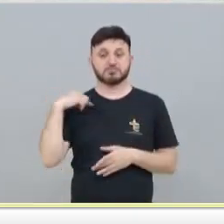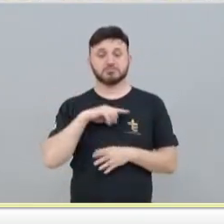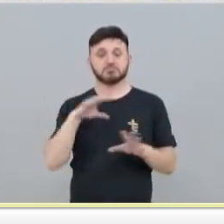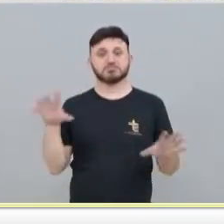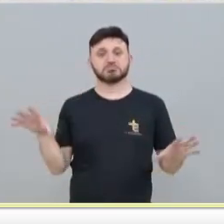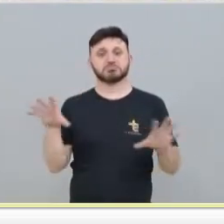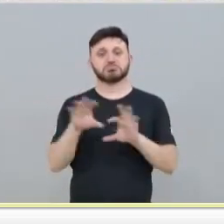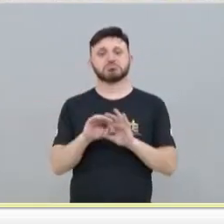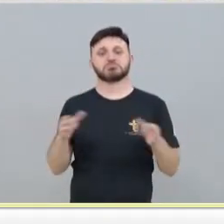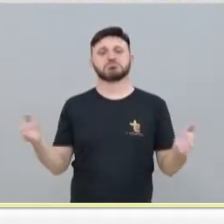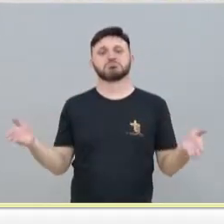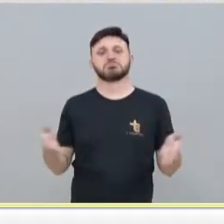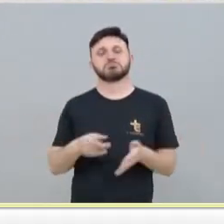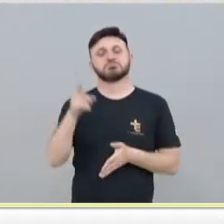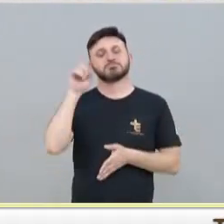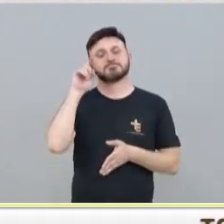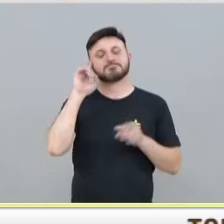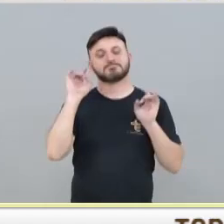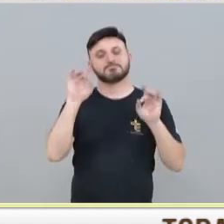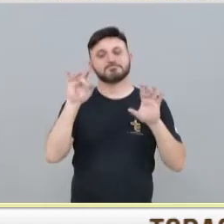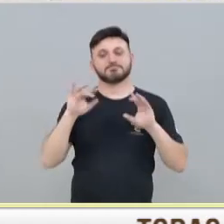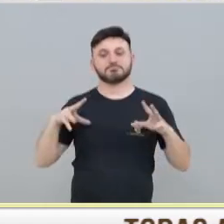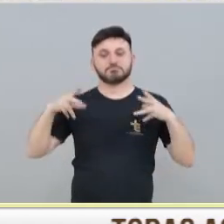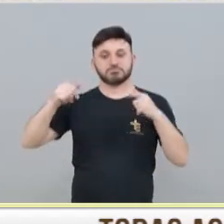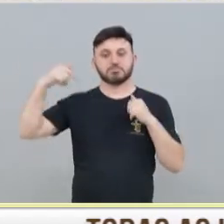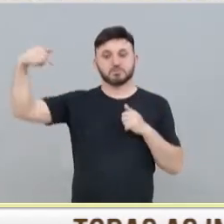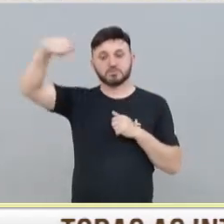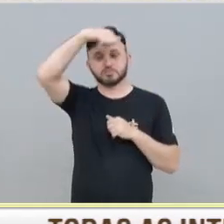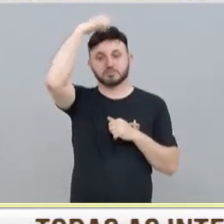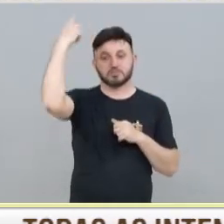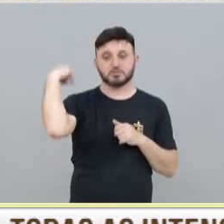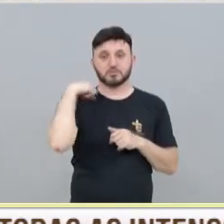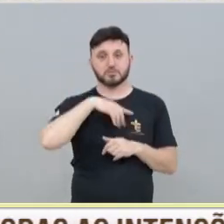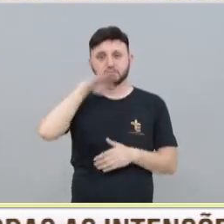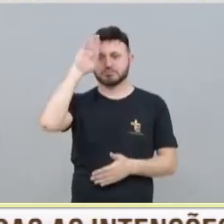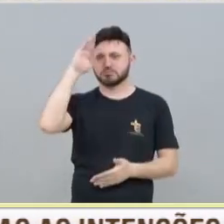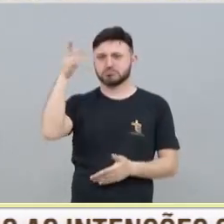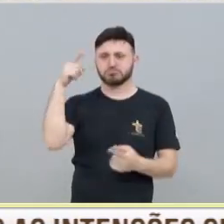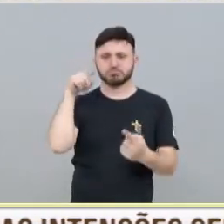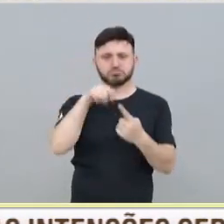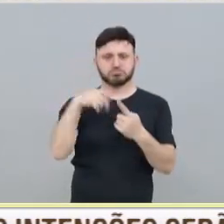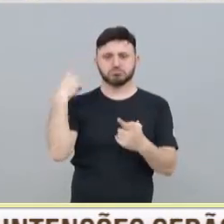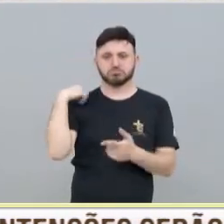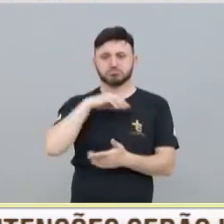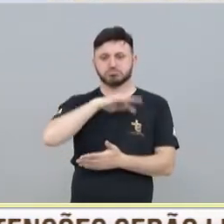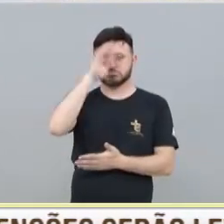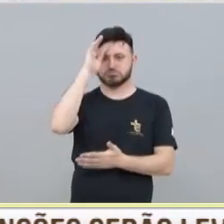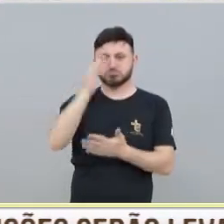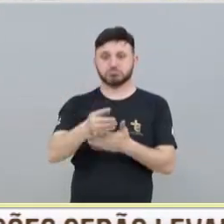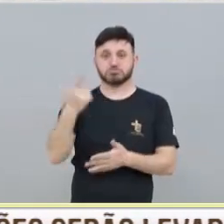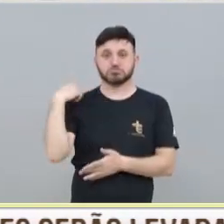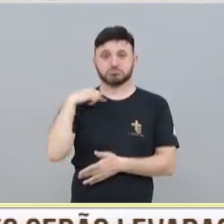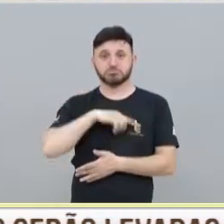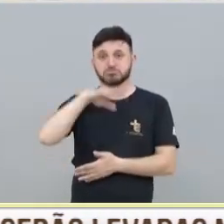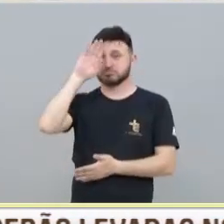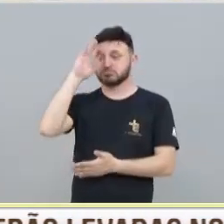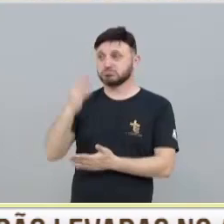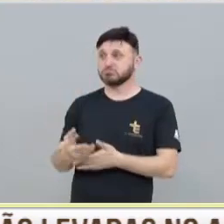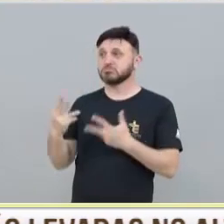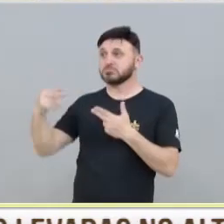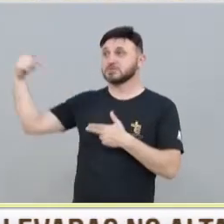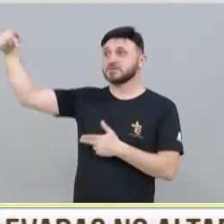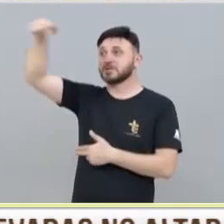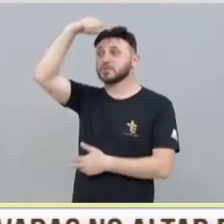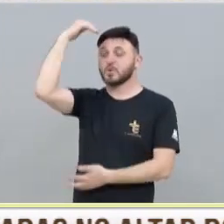no cerne da nossa fé acreditando que pessoas como antônio de pádua santo